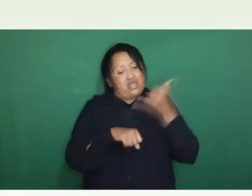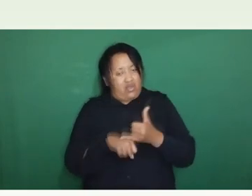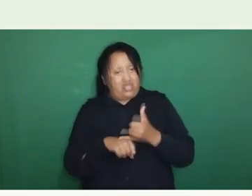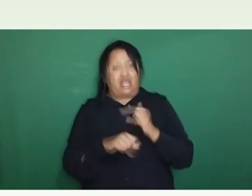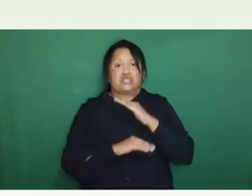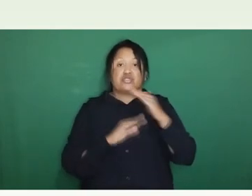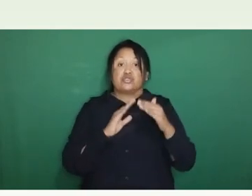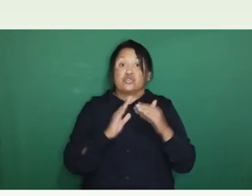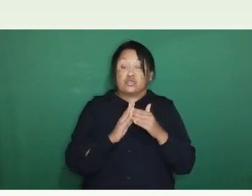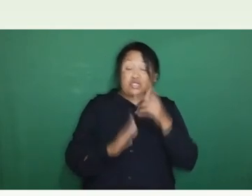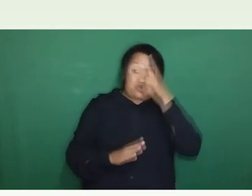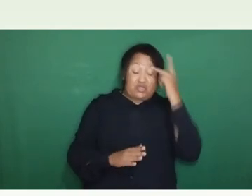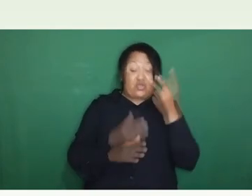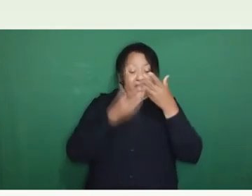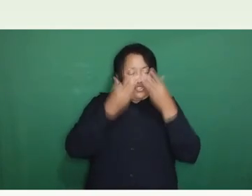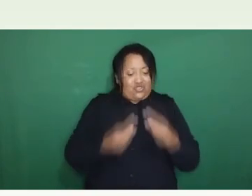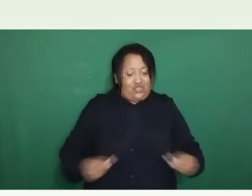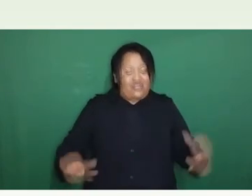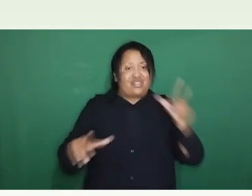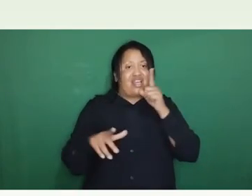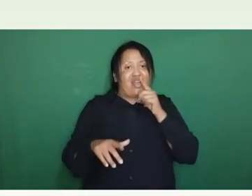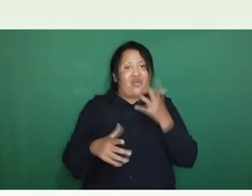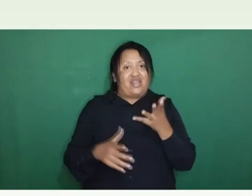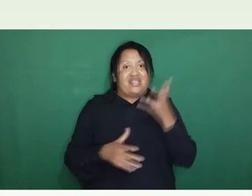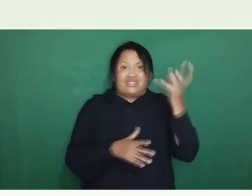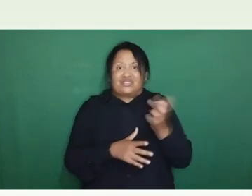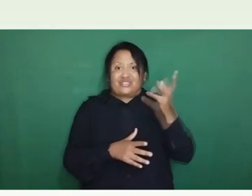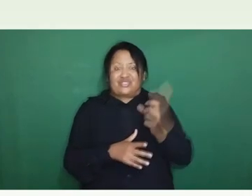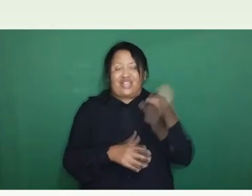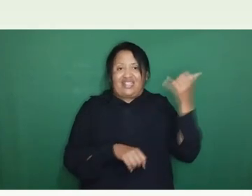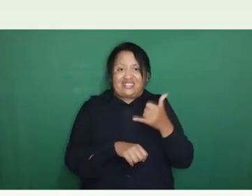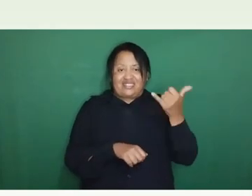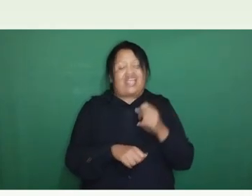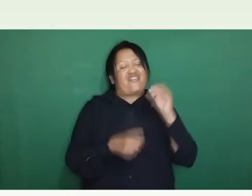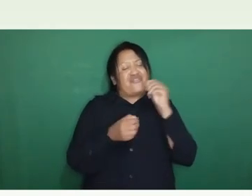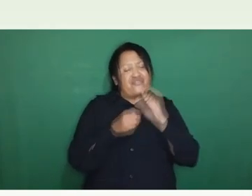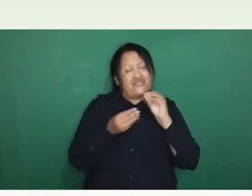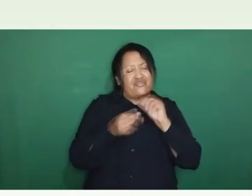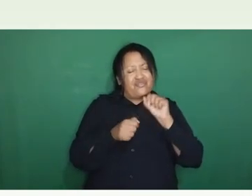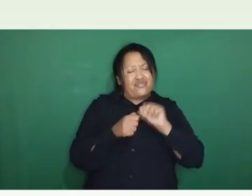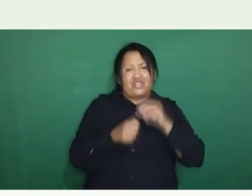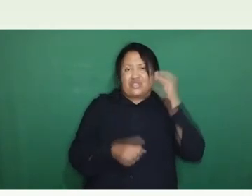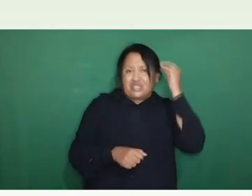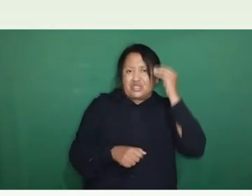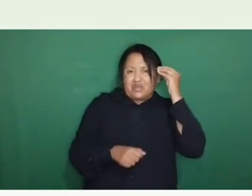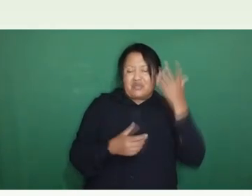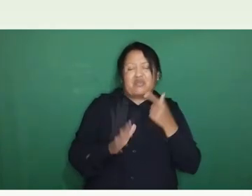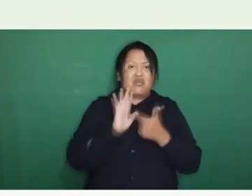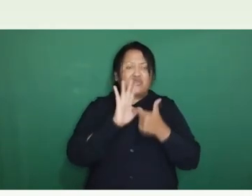dissolvido em água eles conduz a eletricidade tanto que é feito o experimentos né para mostrar quando